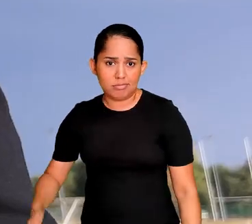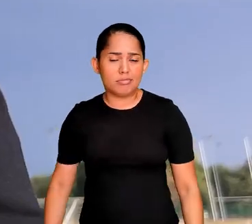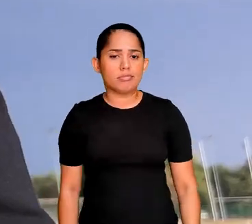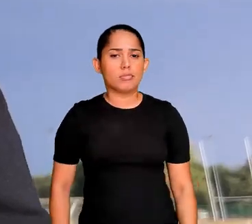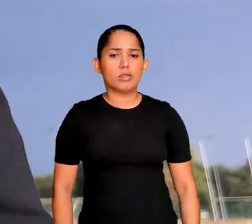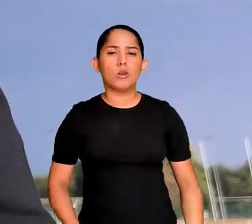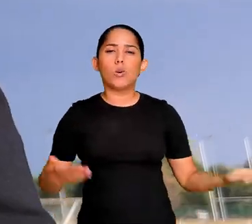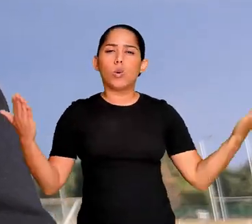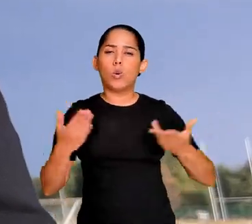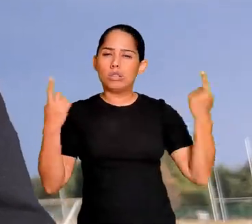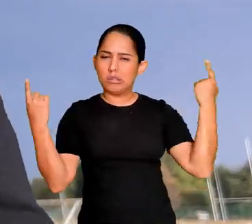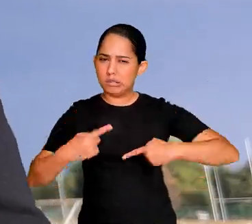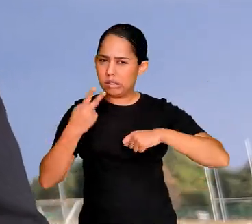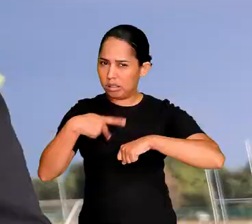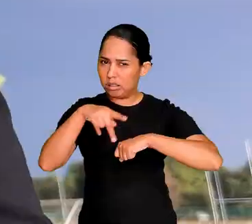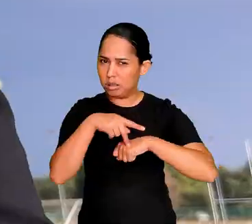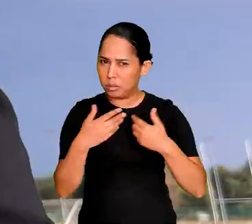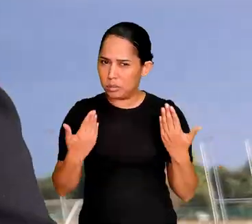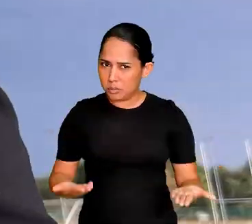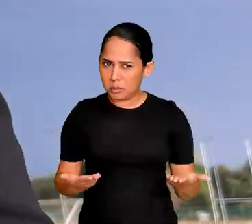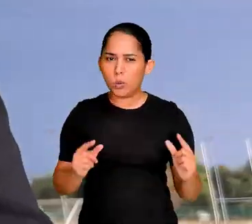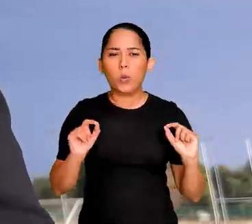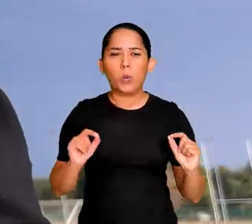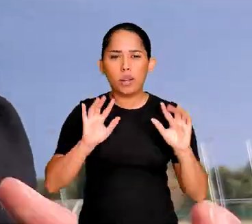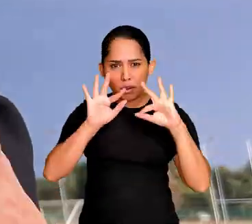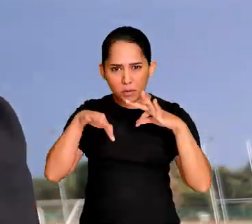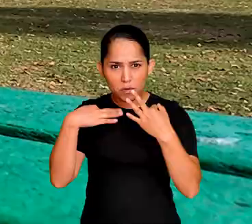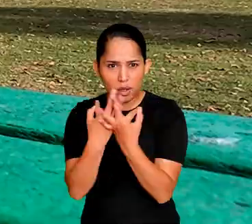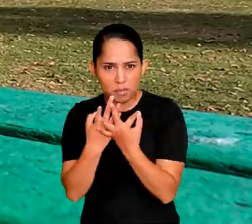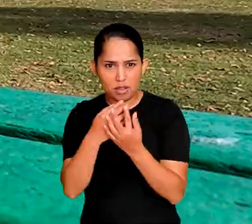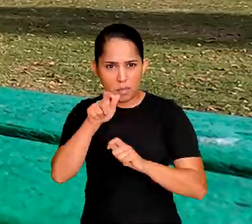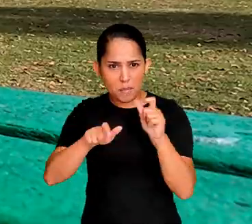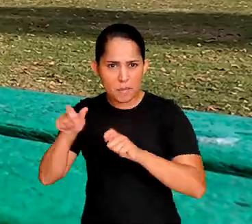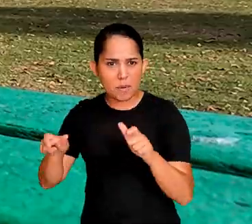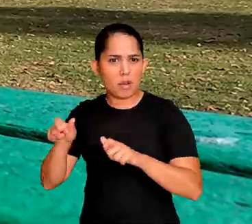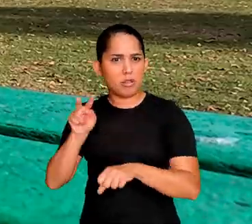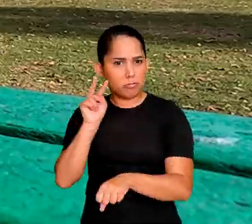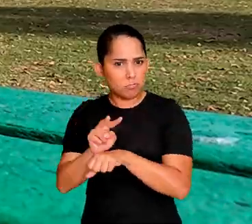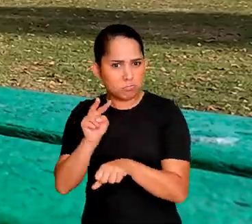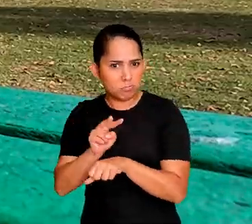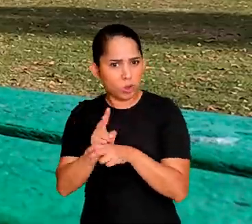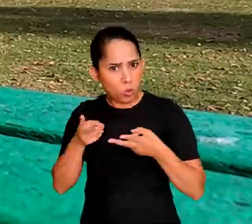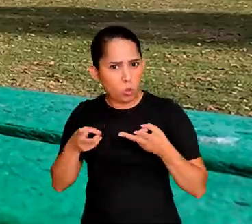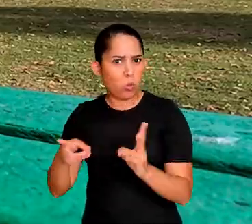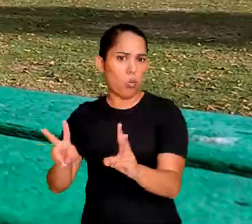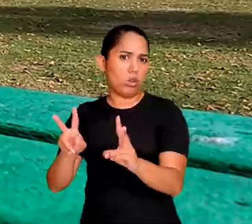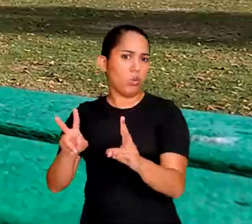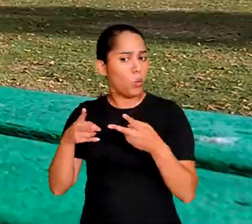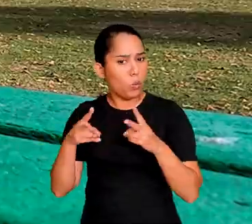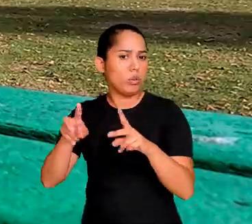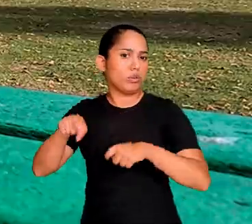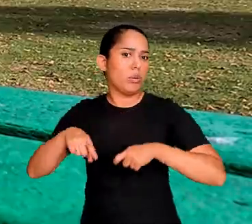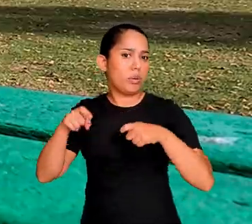This today is one of the biggest challenges of our country, is to retain farmer families and get them